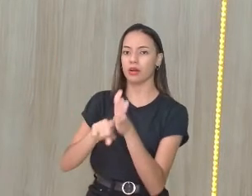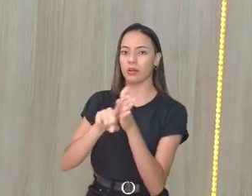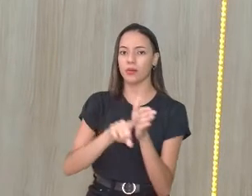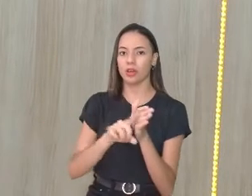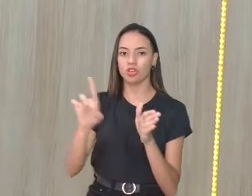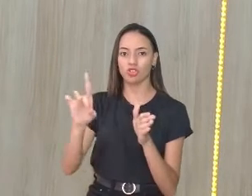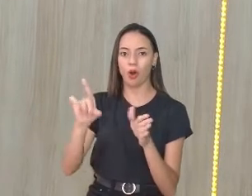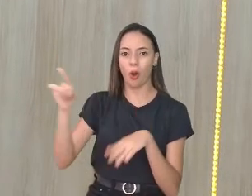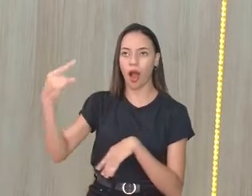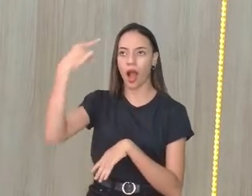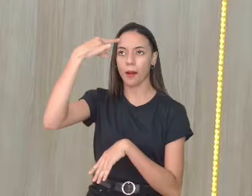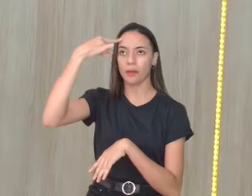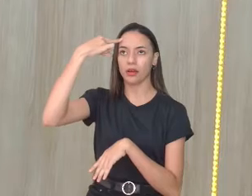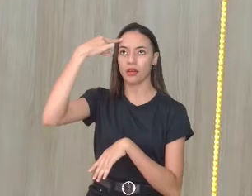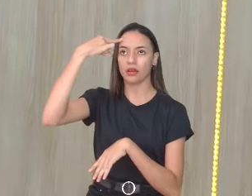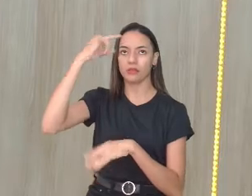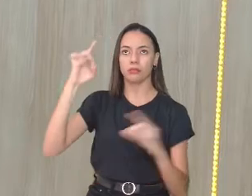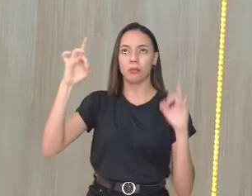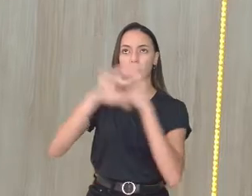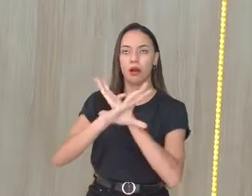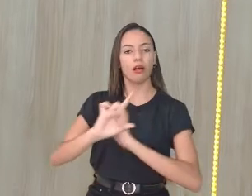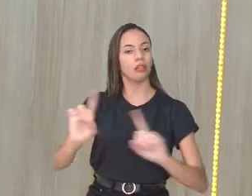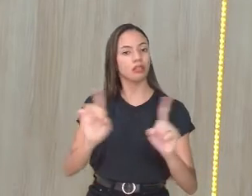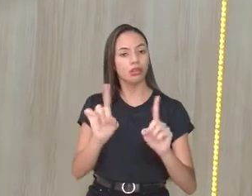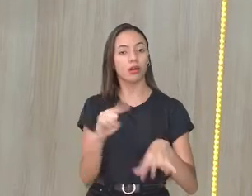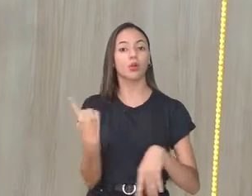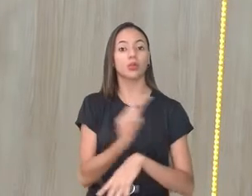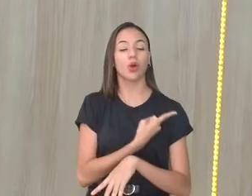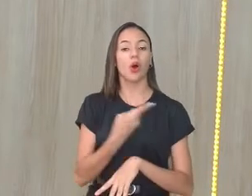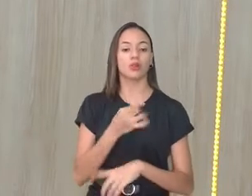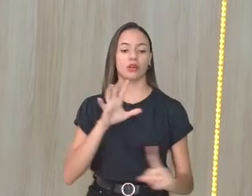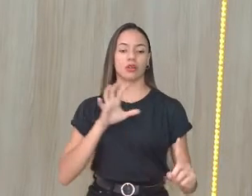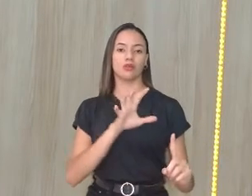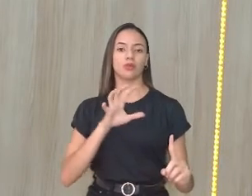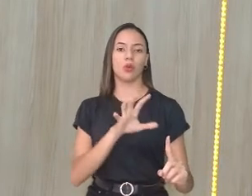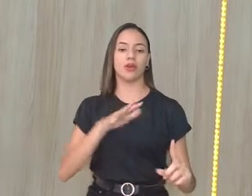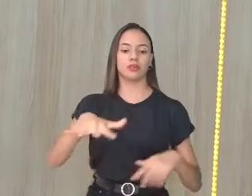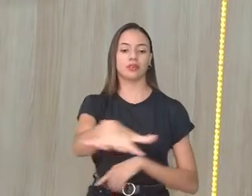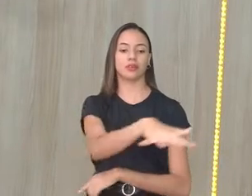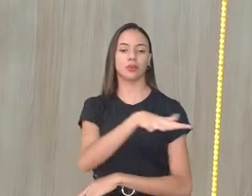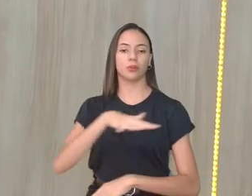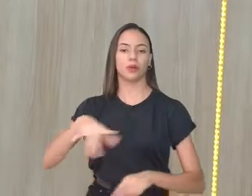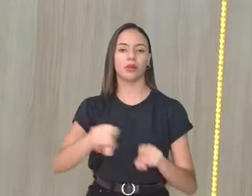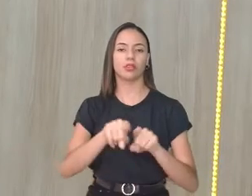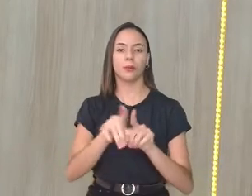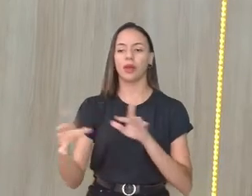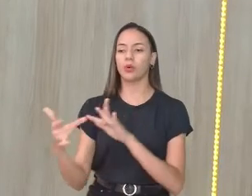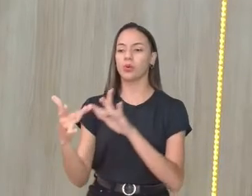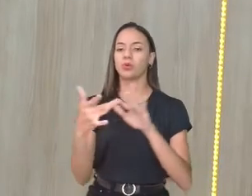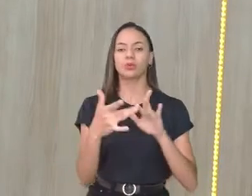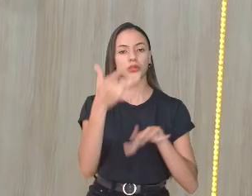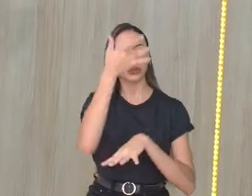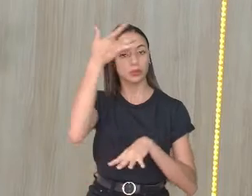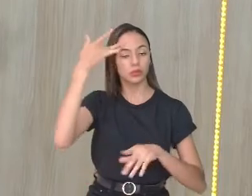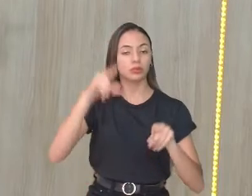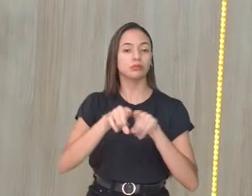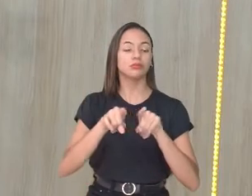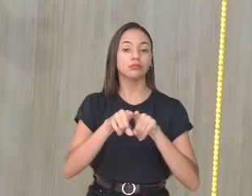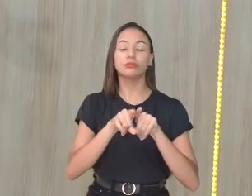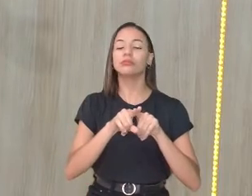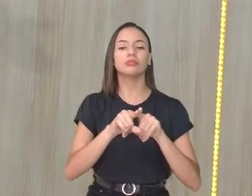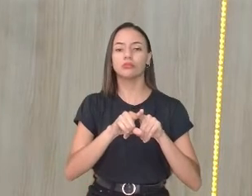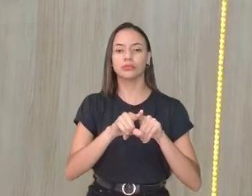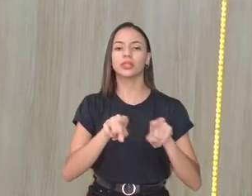só da cabeça dele pronto. A gente é fruto do meio onde a gente vive, do convívio com as pessoas e também